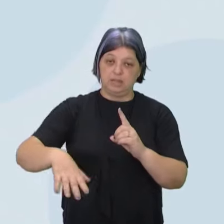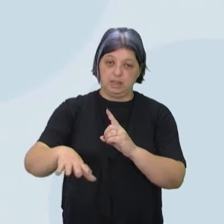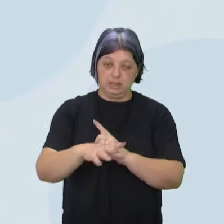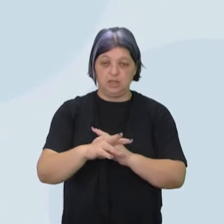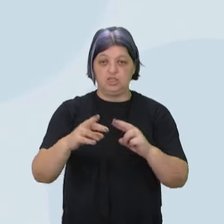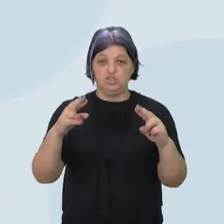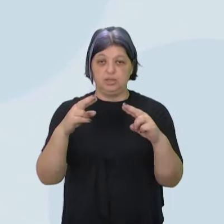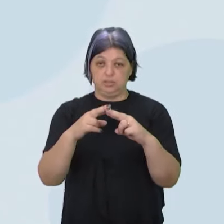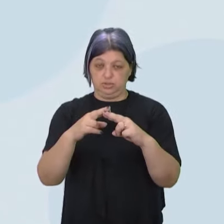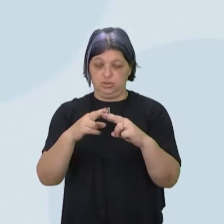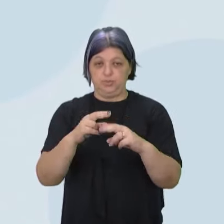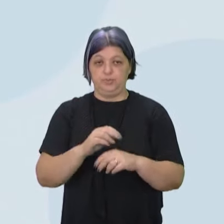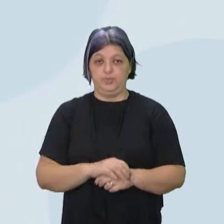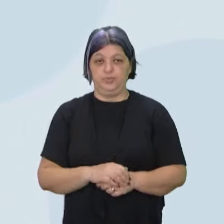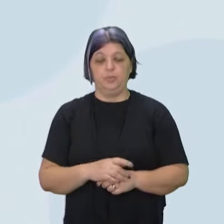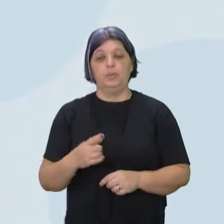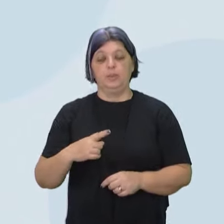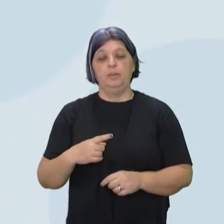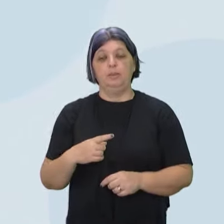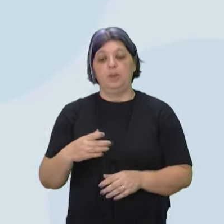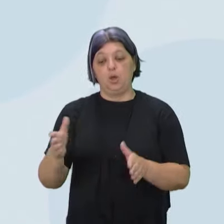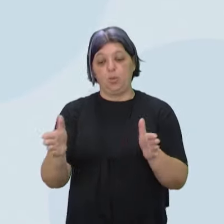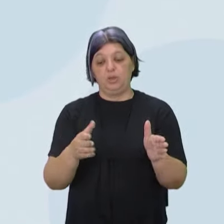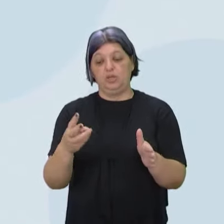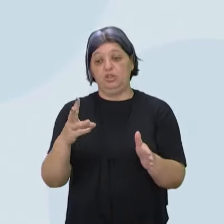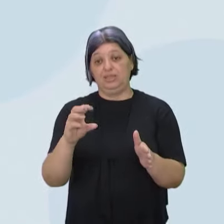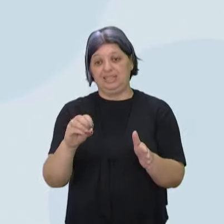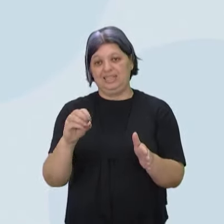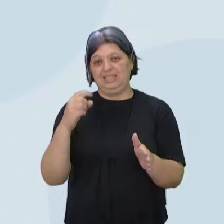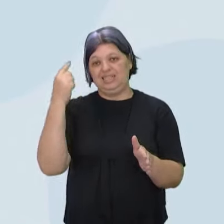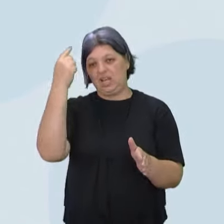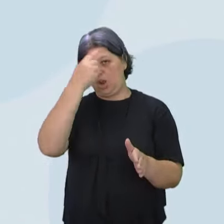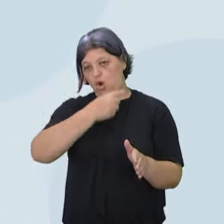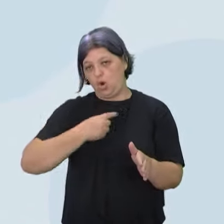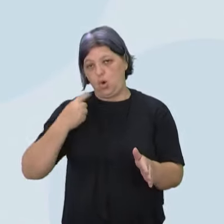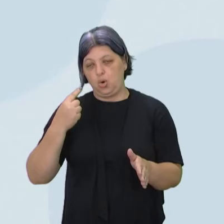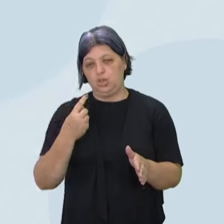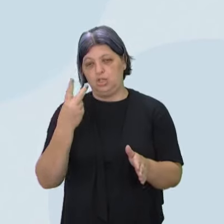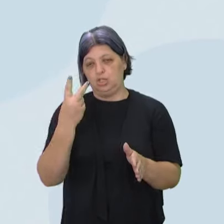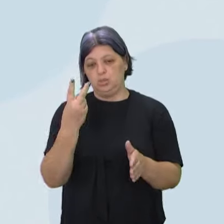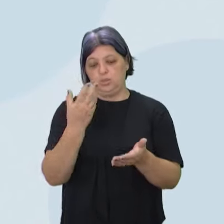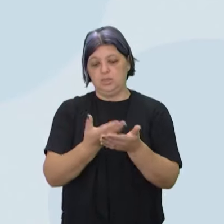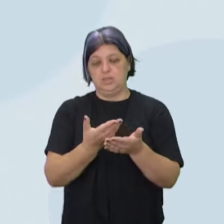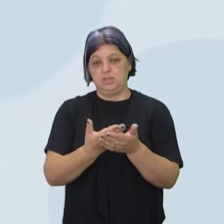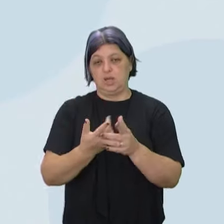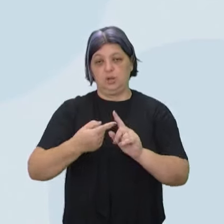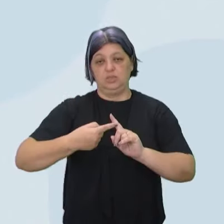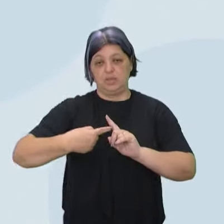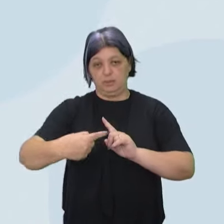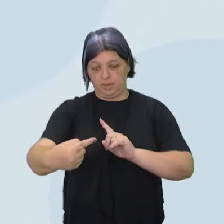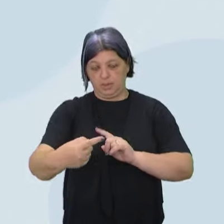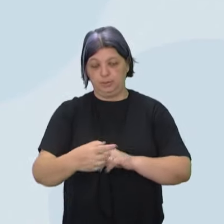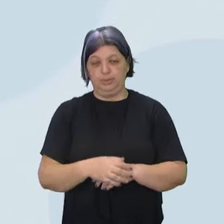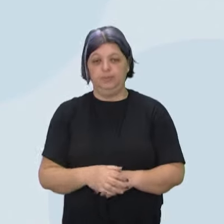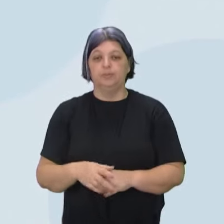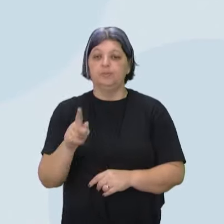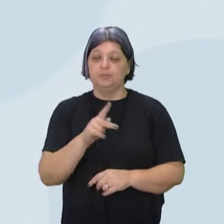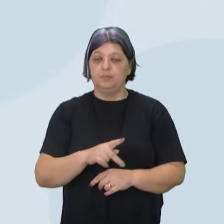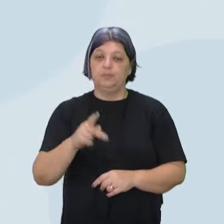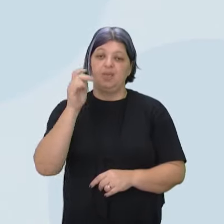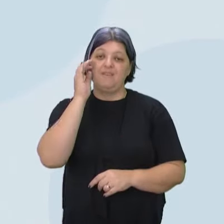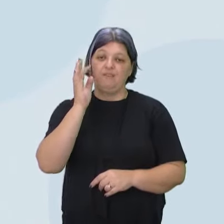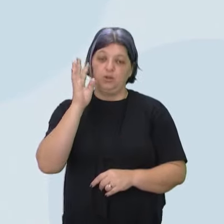aí a duração de 30 horas, são 2 aulas semanais e os professores podem, de